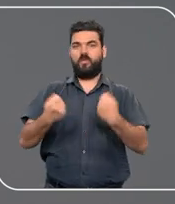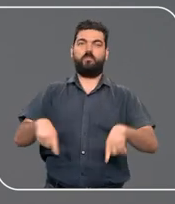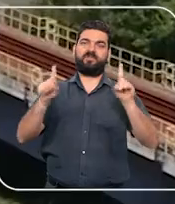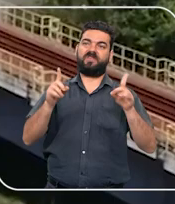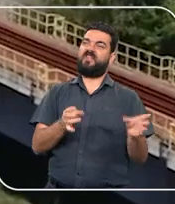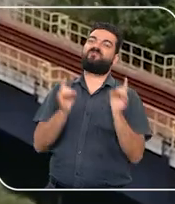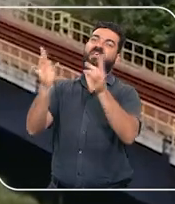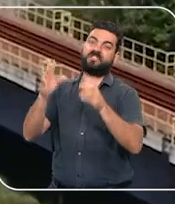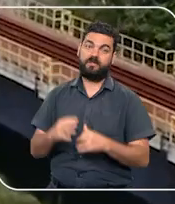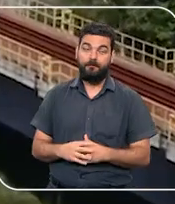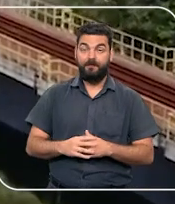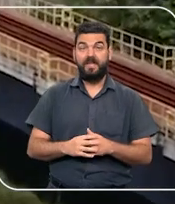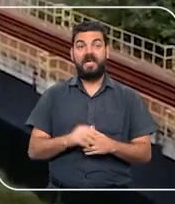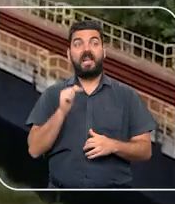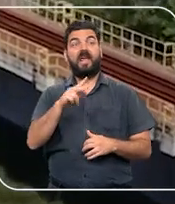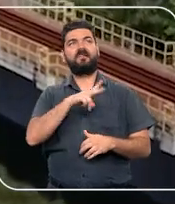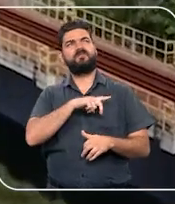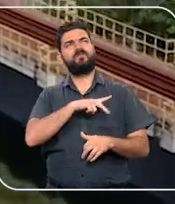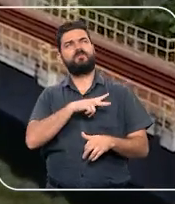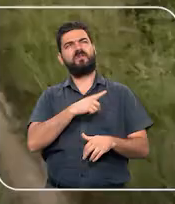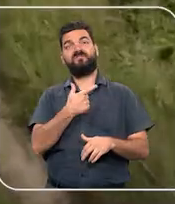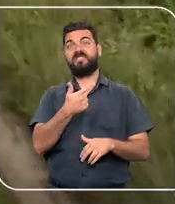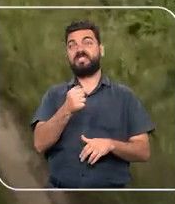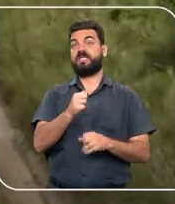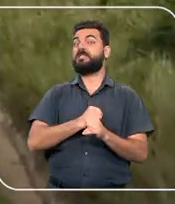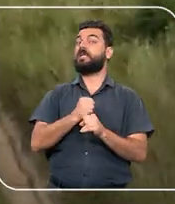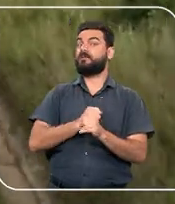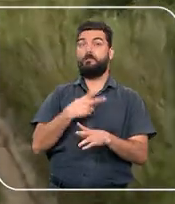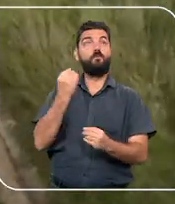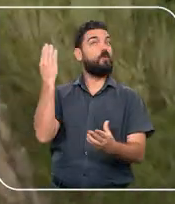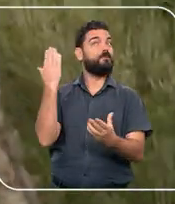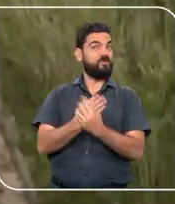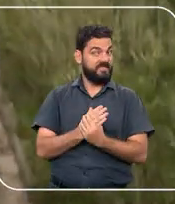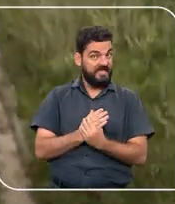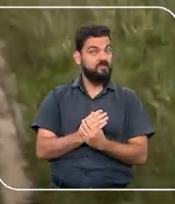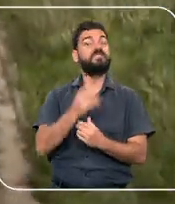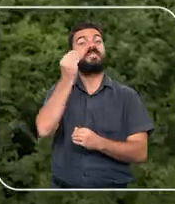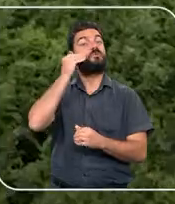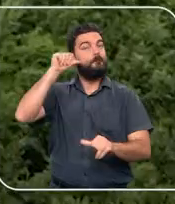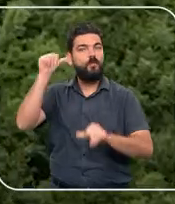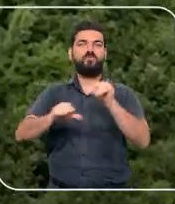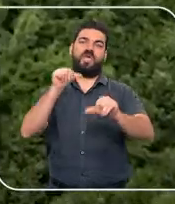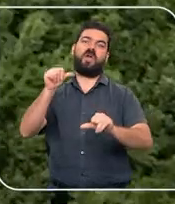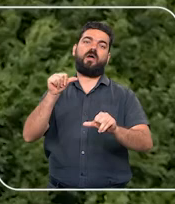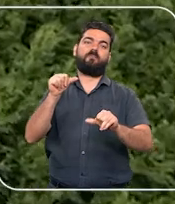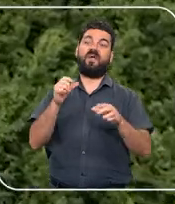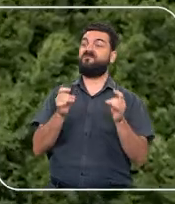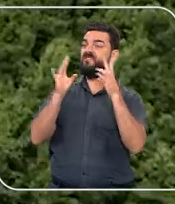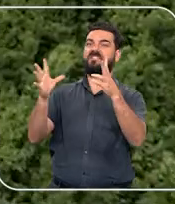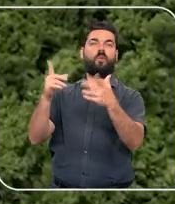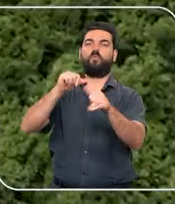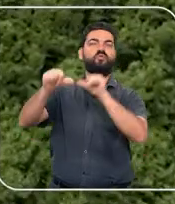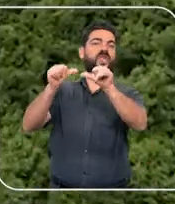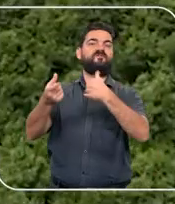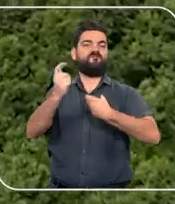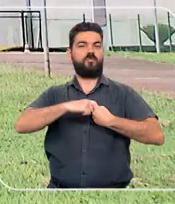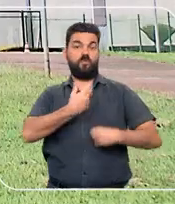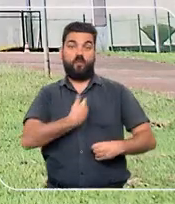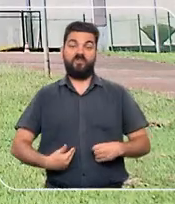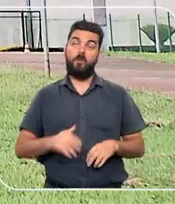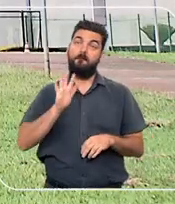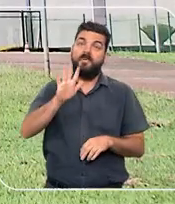o estado durante os 27 anos de privatização muitas ações judiciais tentaram reverter a venda da empresa